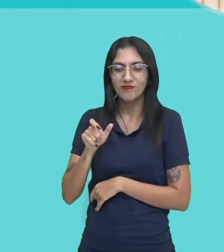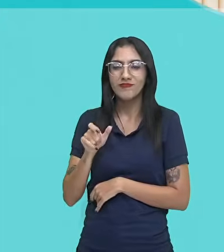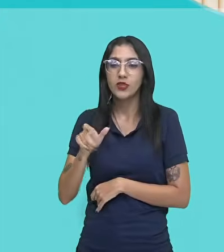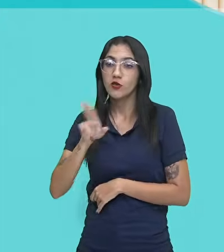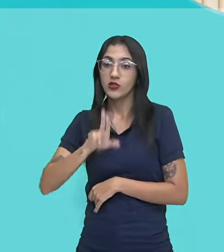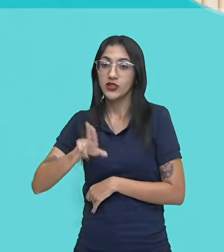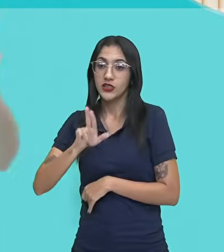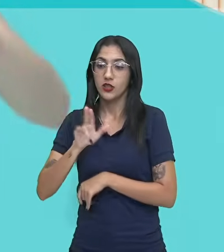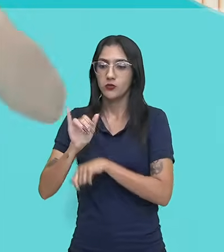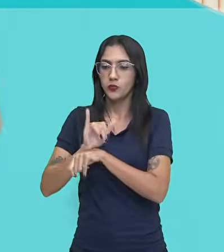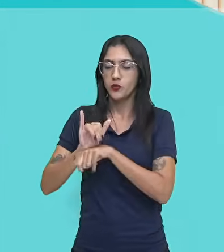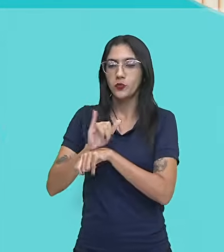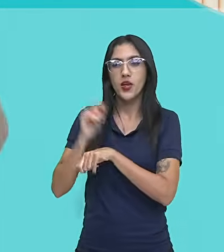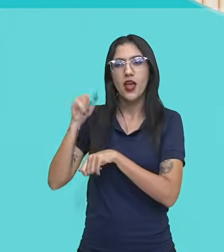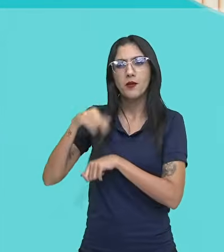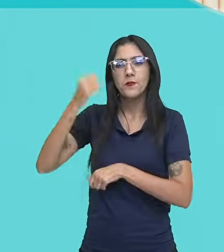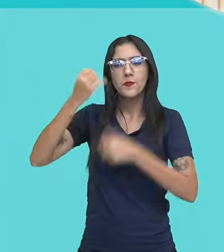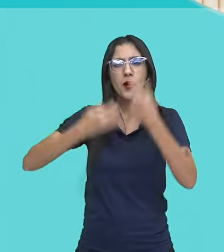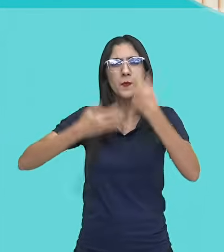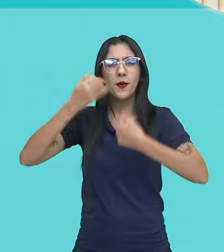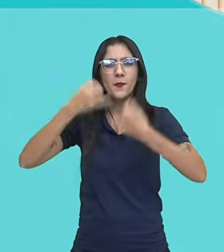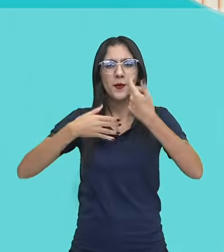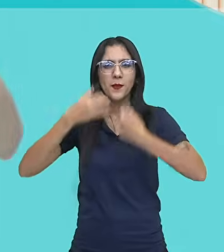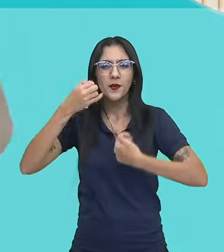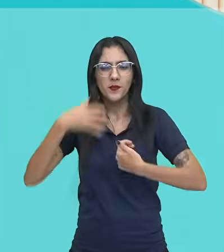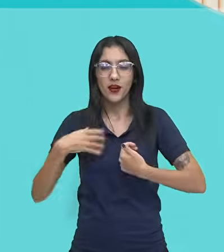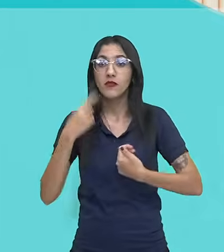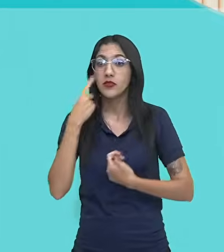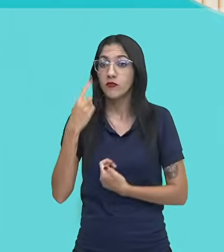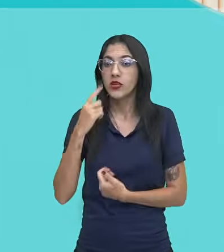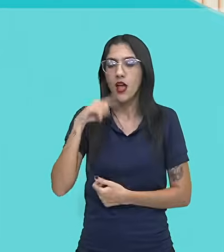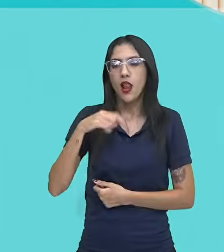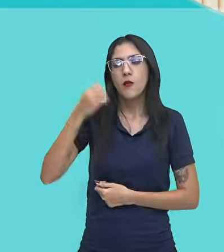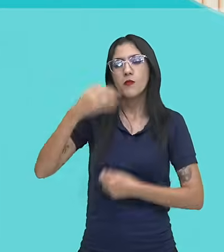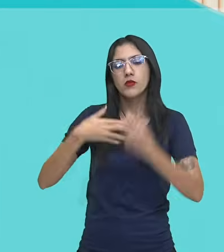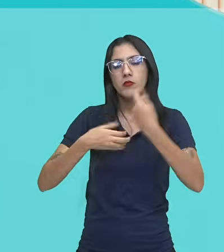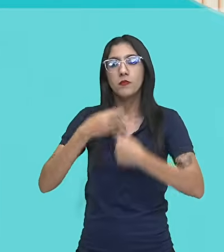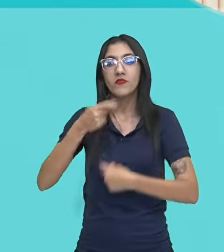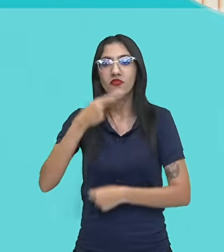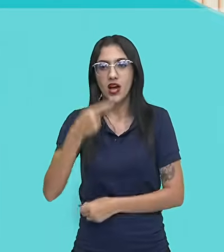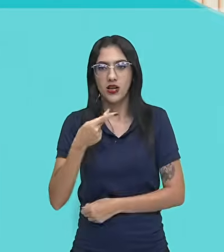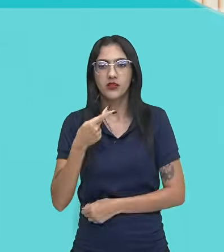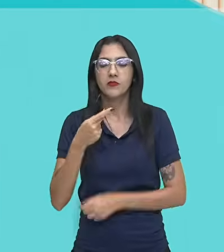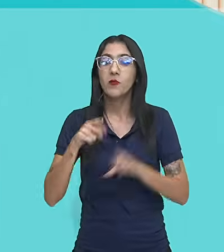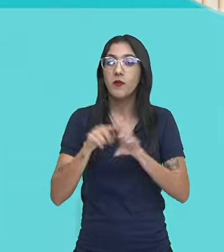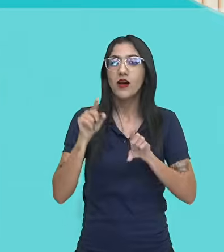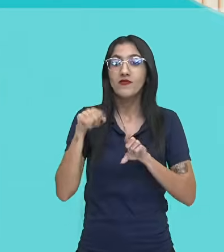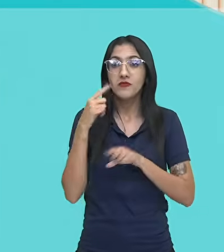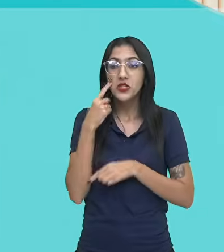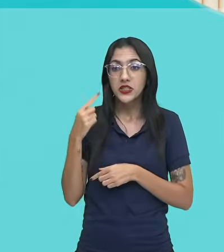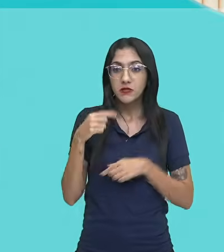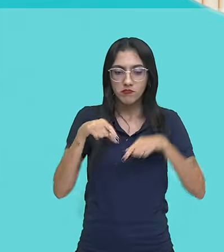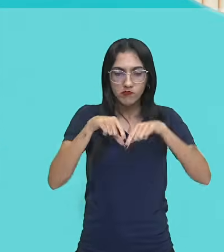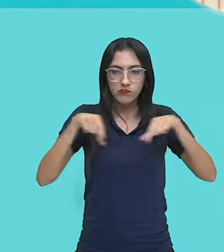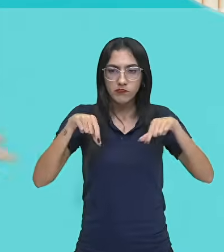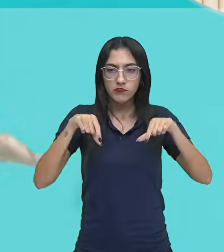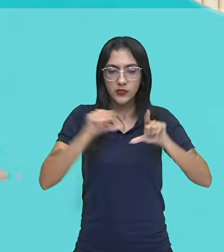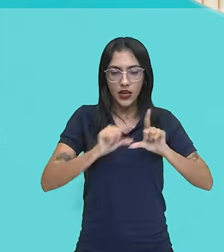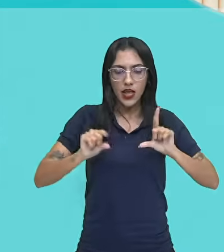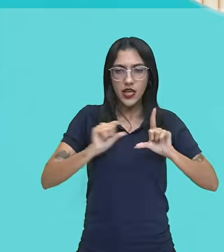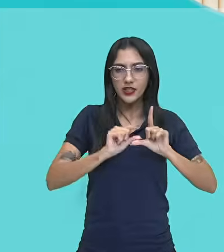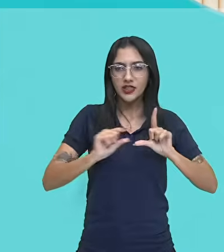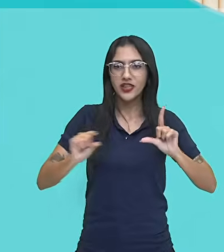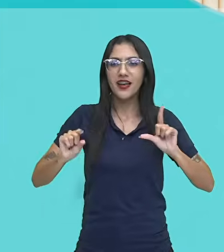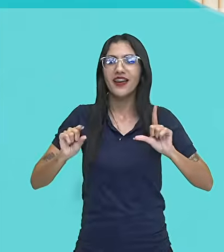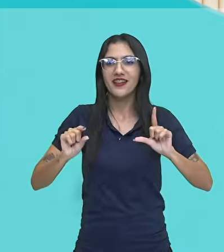hipertexto, sobretudo porque ela vai falando aí, nós temos a linguagem verbal, não é? Mas ao mesmo tempo vai aparecendo ali,